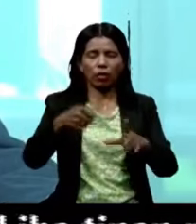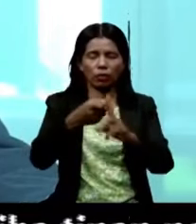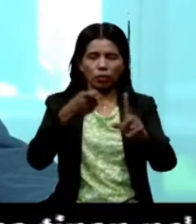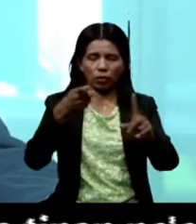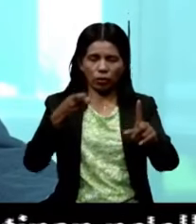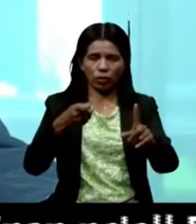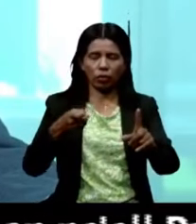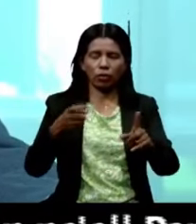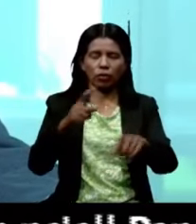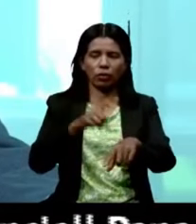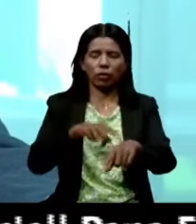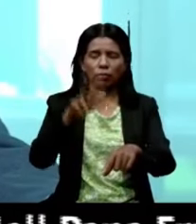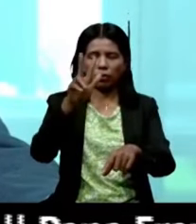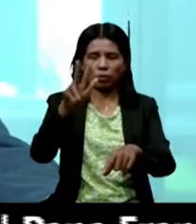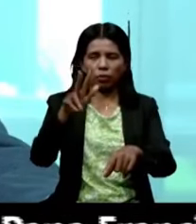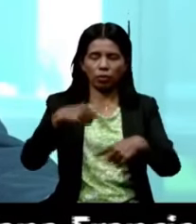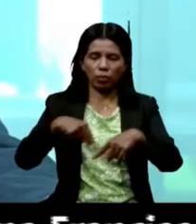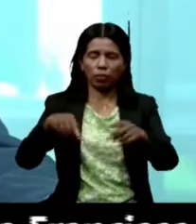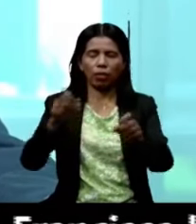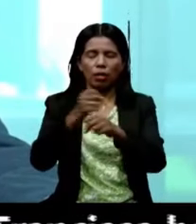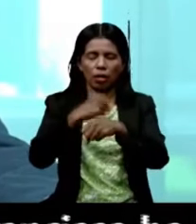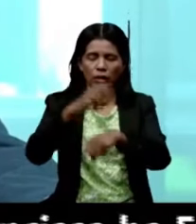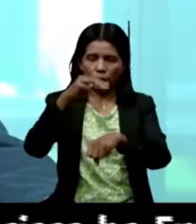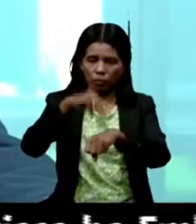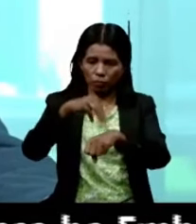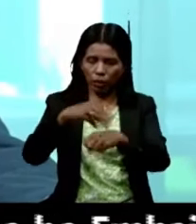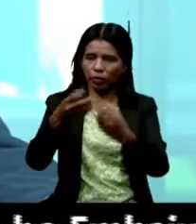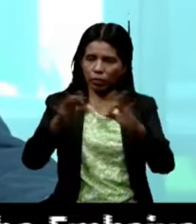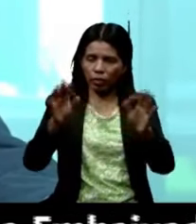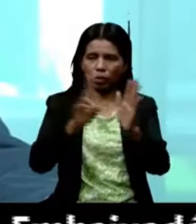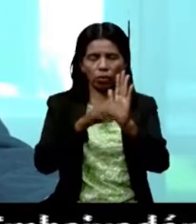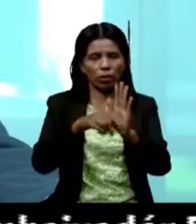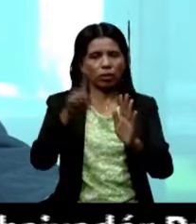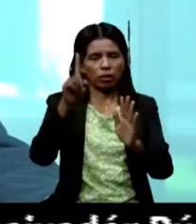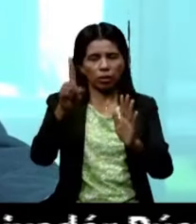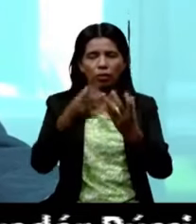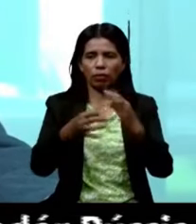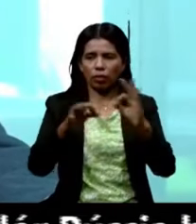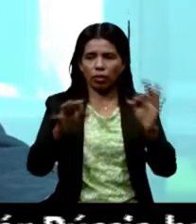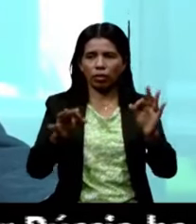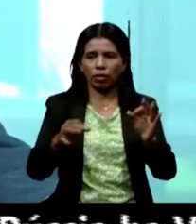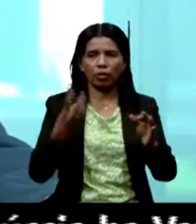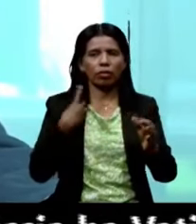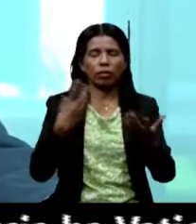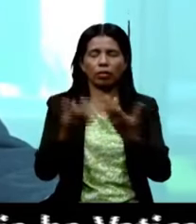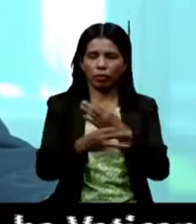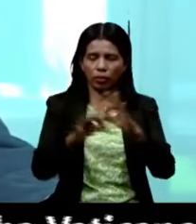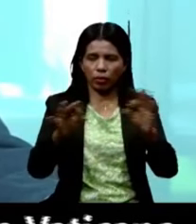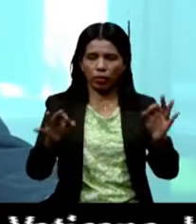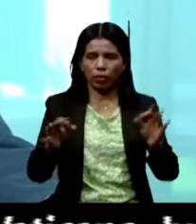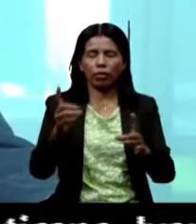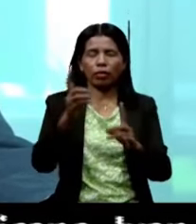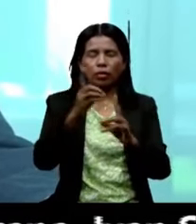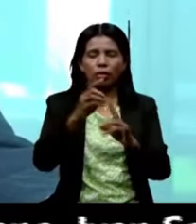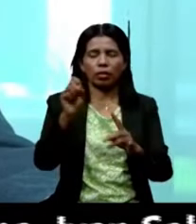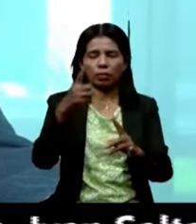sinun satura tukutolu ne to ne sai baltar halo misa, misa ora sira ho balun de, pesita sai fahe malu, i dia